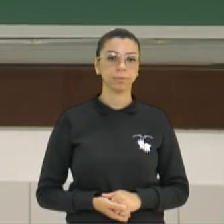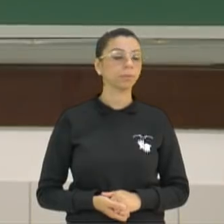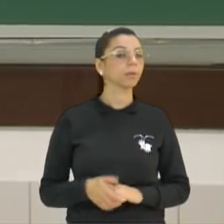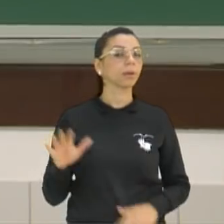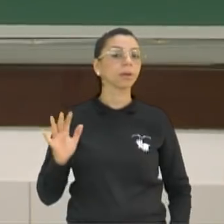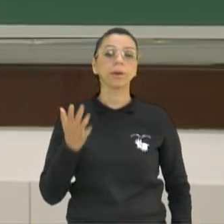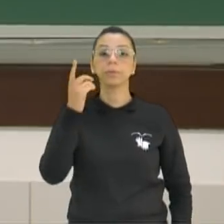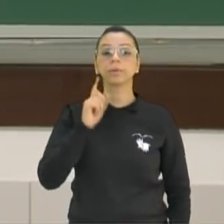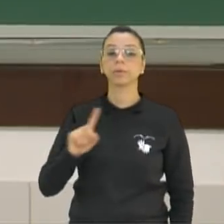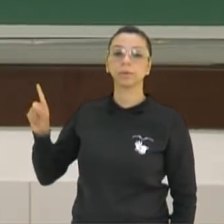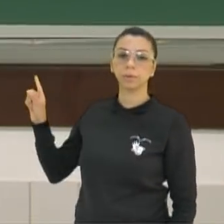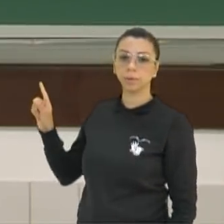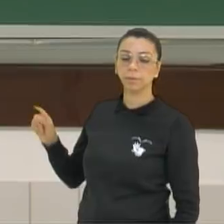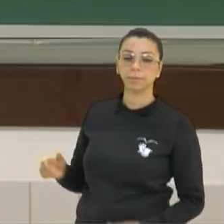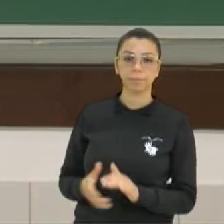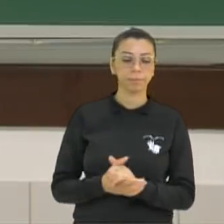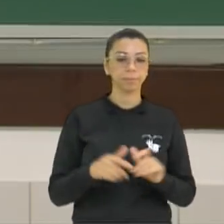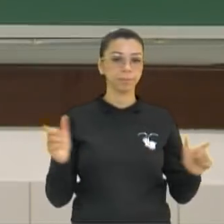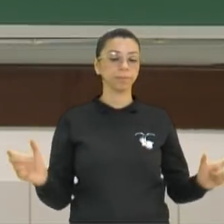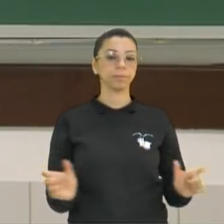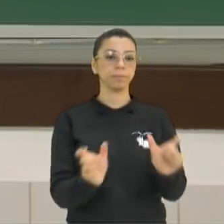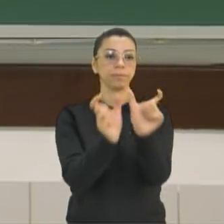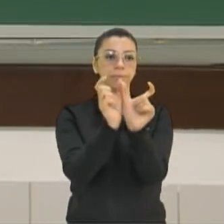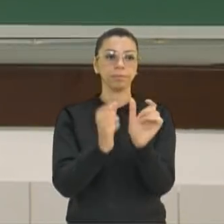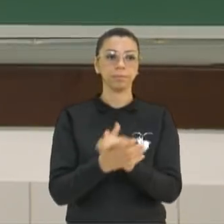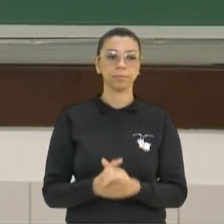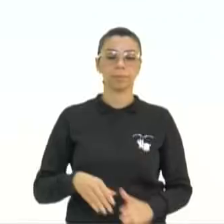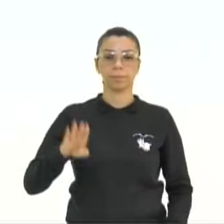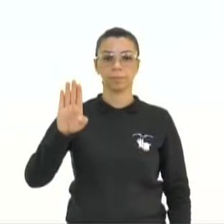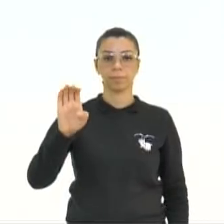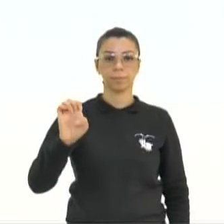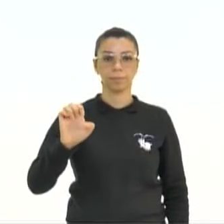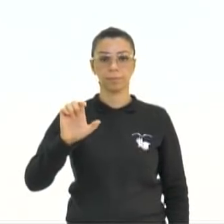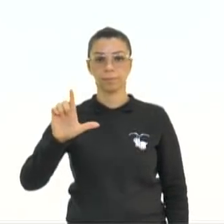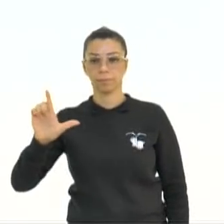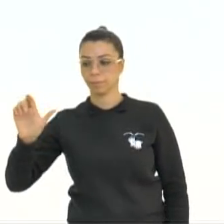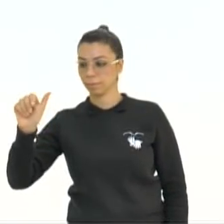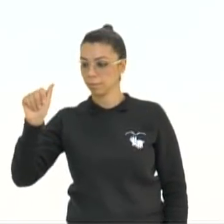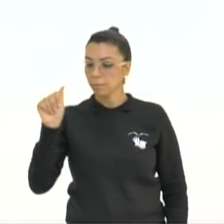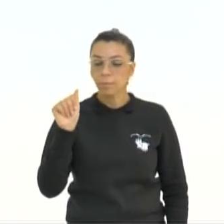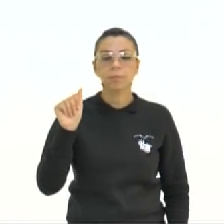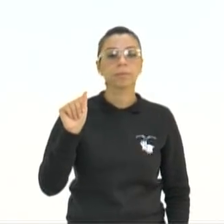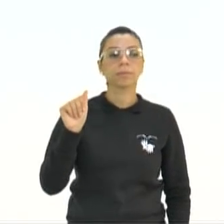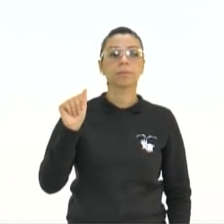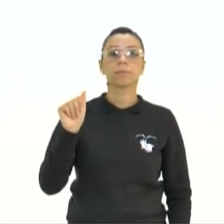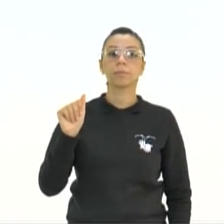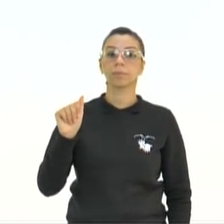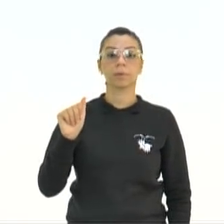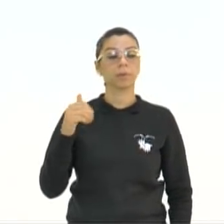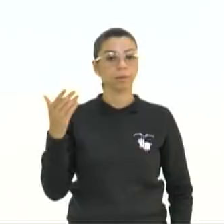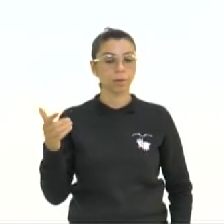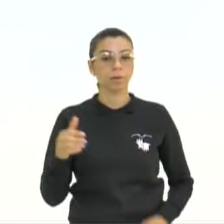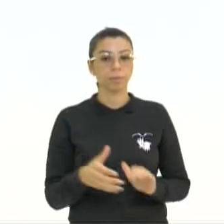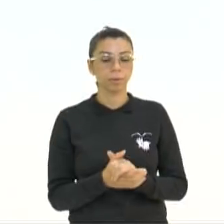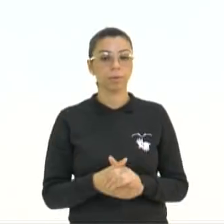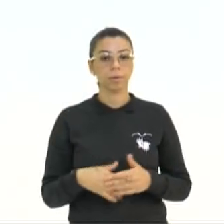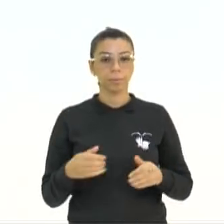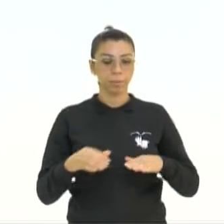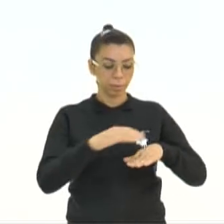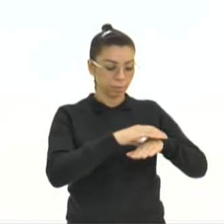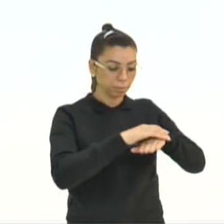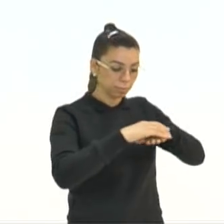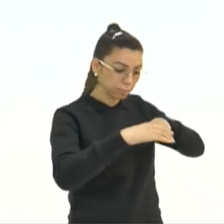que aconteceu aqui? Vamos ligar então? Bella took off her slippers and went to bed. Então, duas ações. Ela tirou